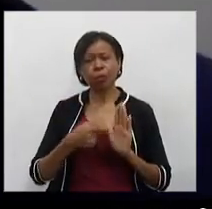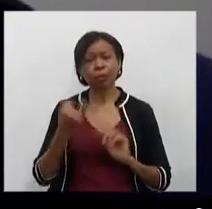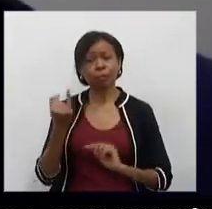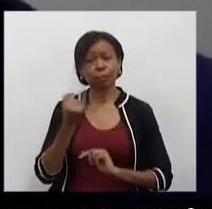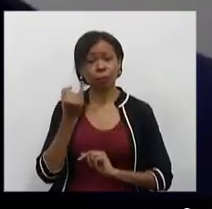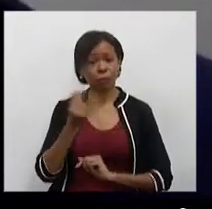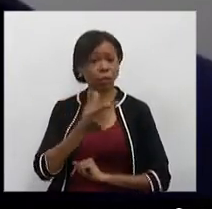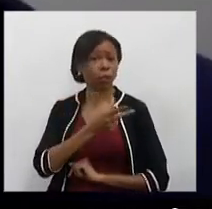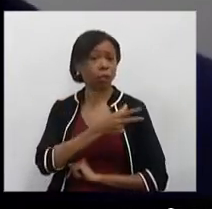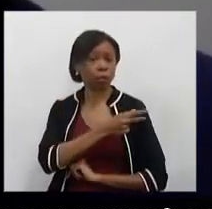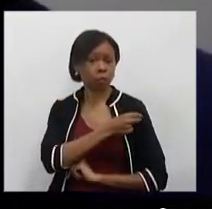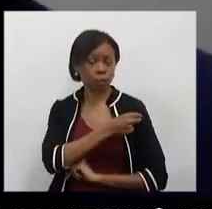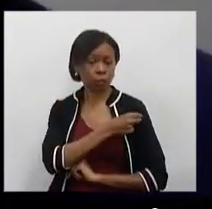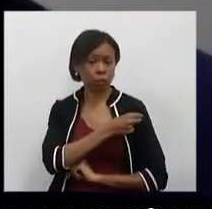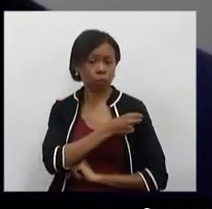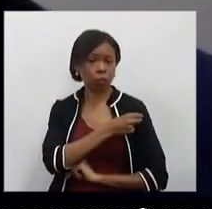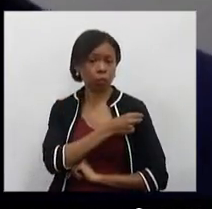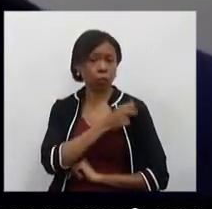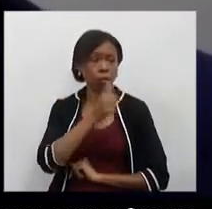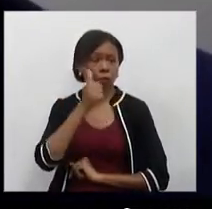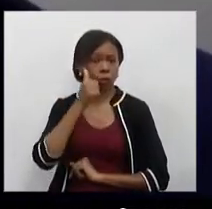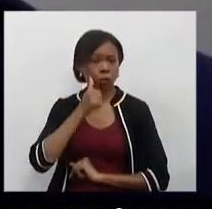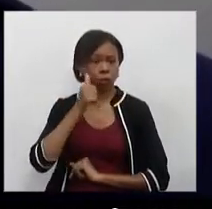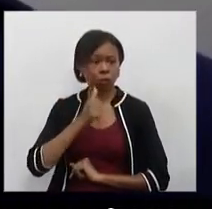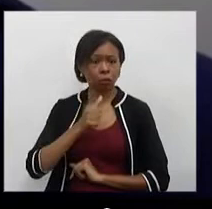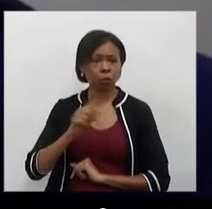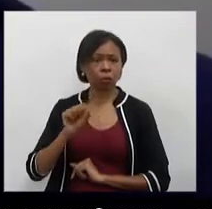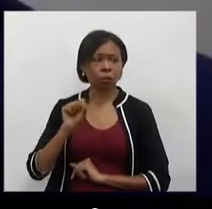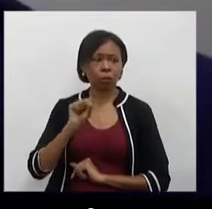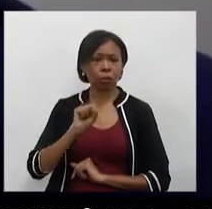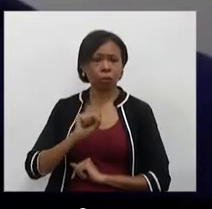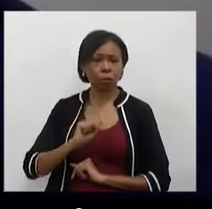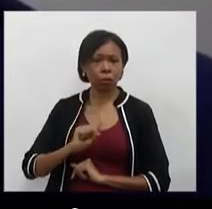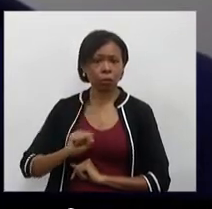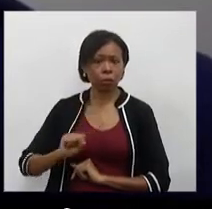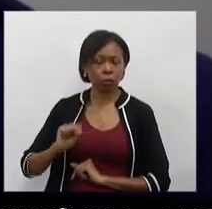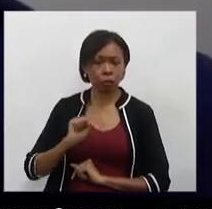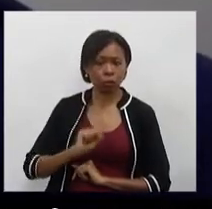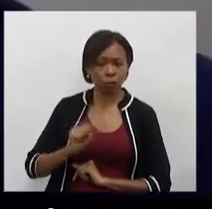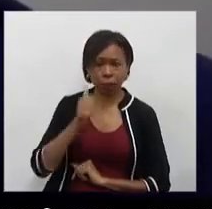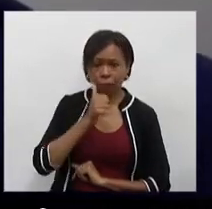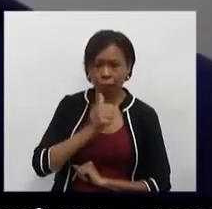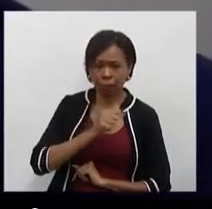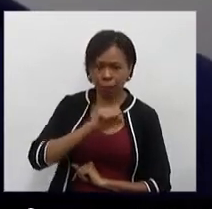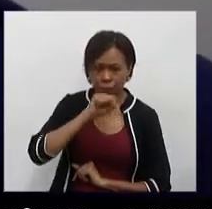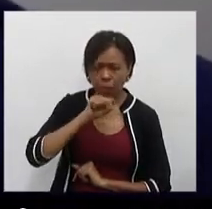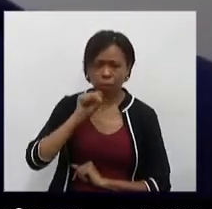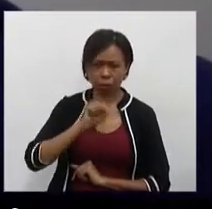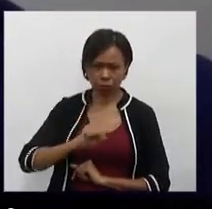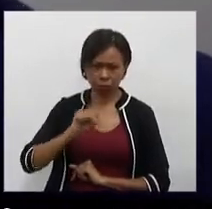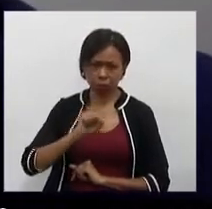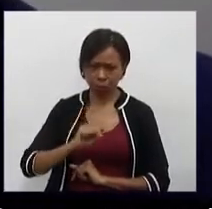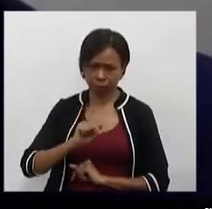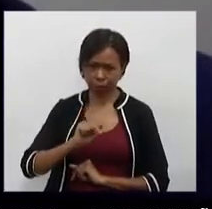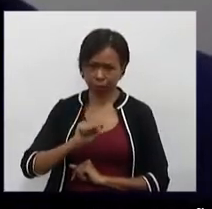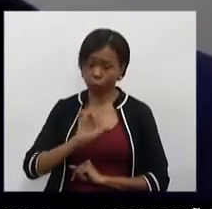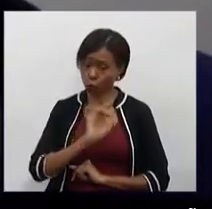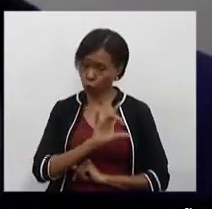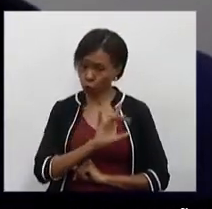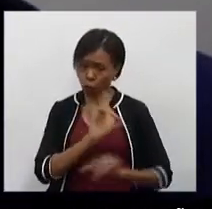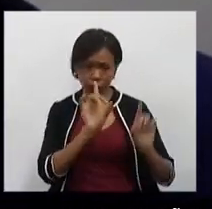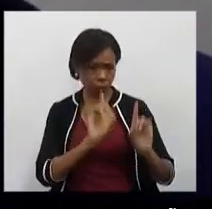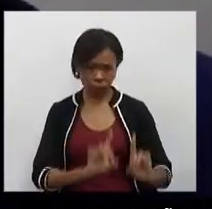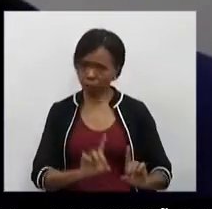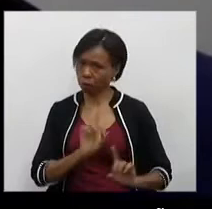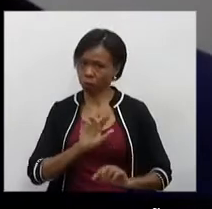mães solo, ou, como dito pelo doutor Estevão, não é simplesmente a pessoa com deficiência. Quero também aqui deixar o